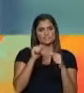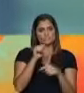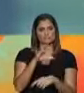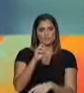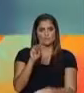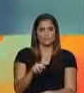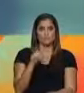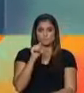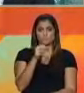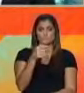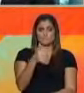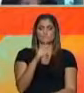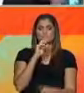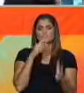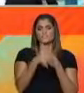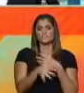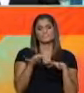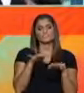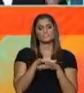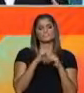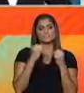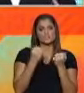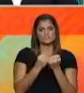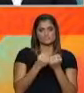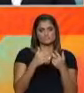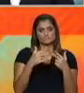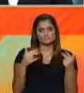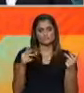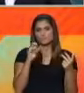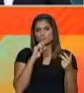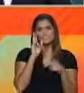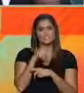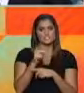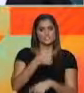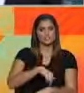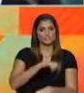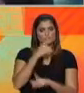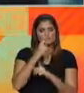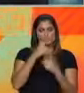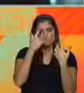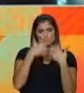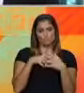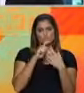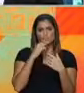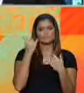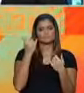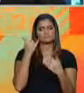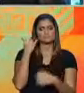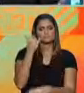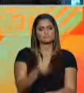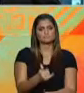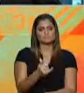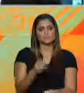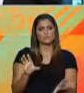.pt, podem, através das redes sociais diversas, podem nos visitar. Quem tiver dúvidas pode ligar para